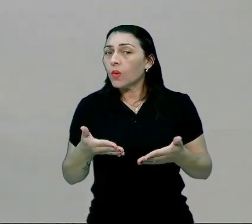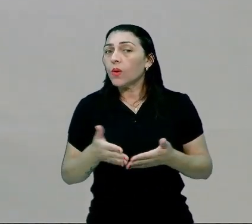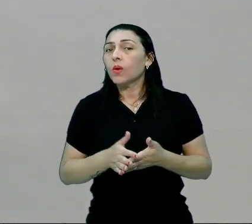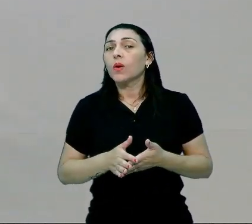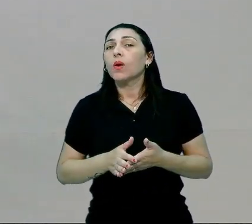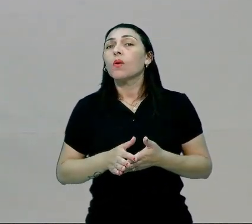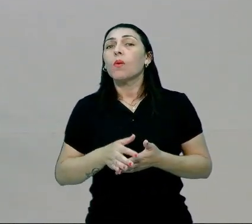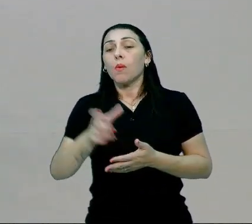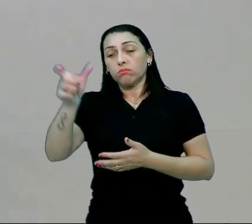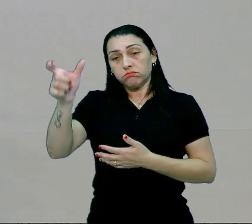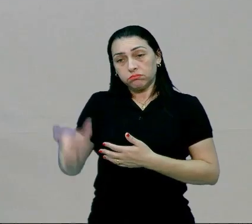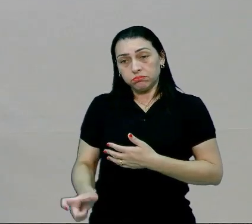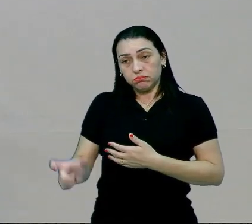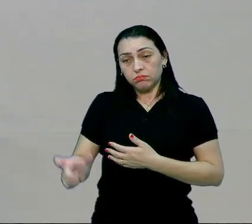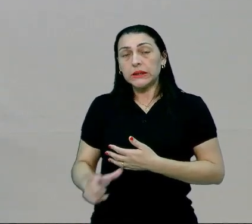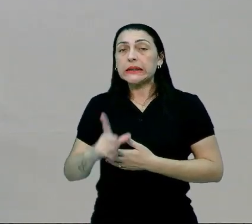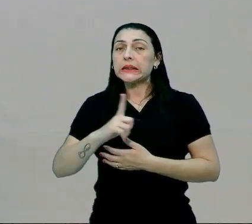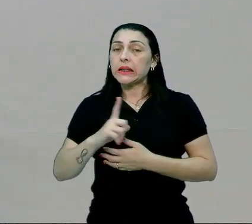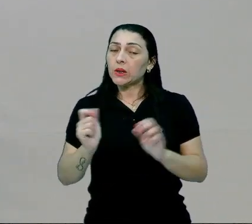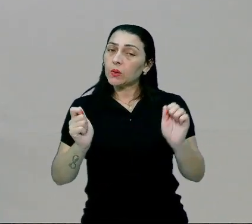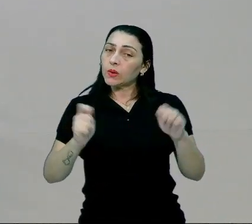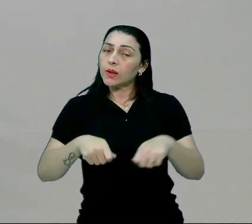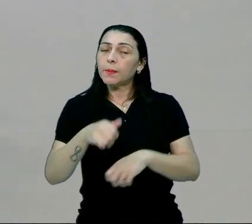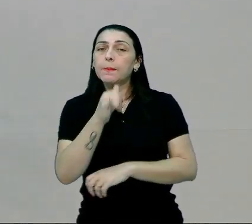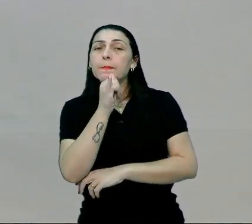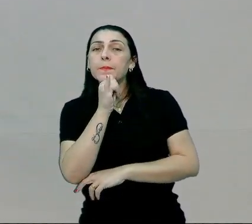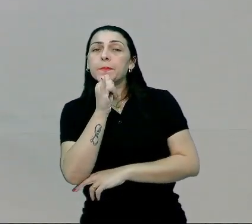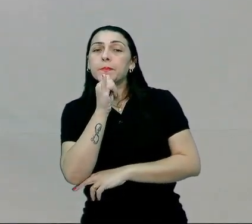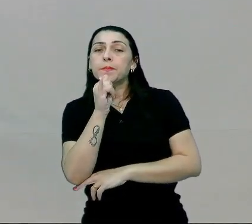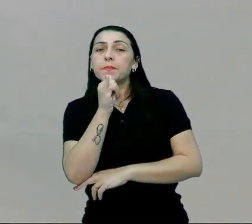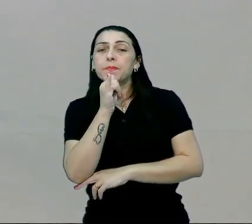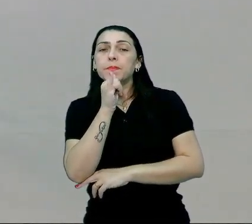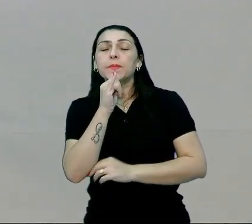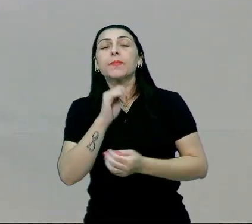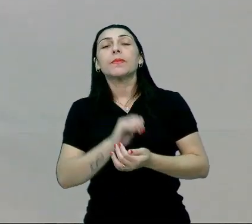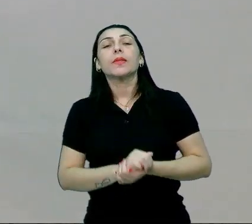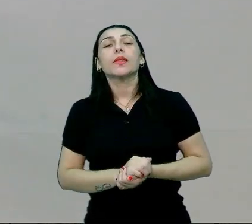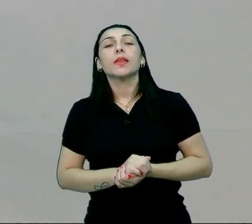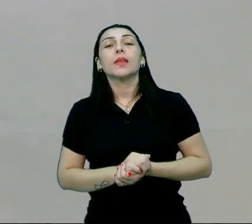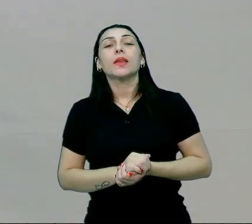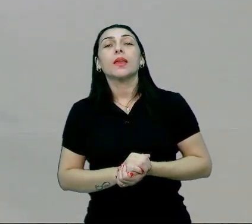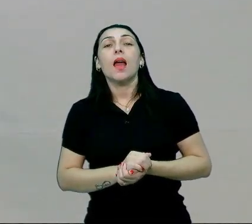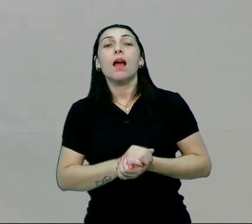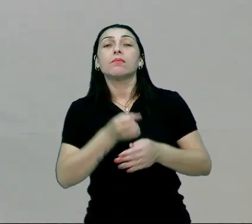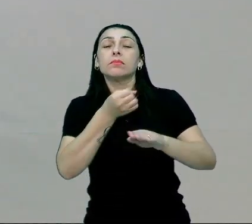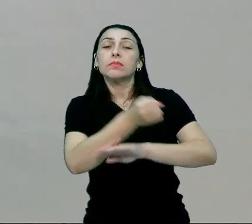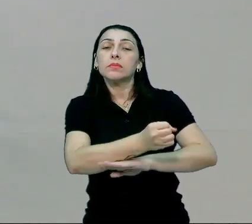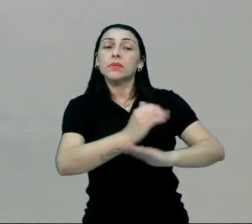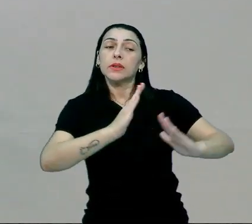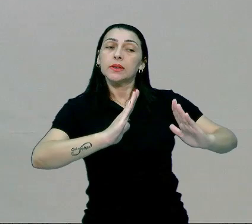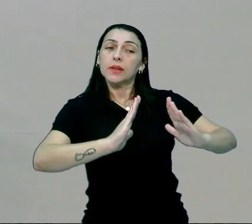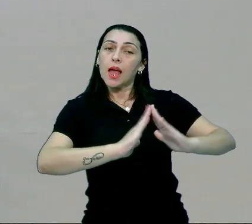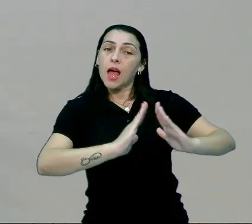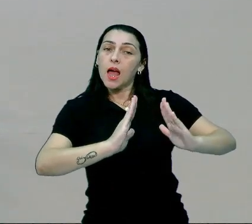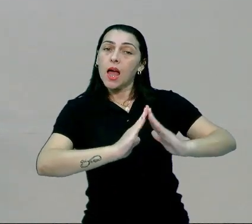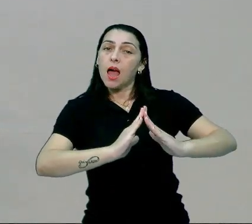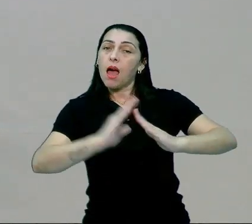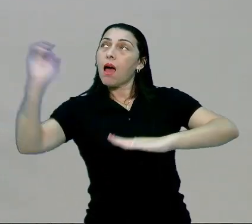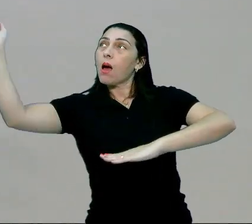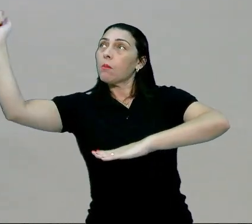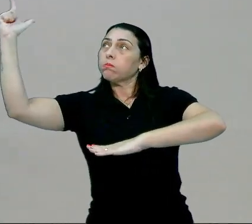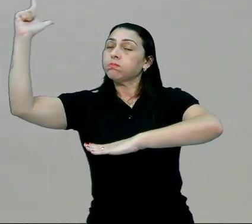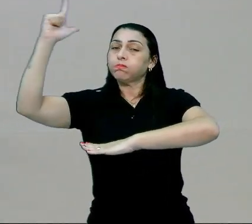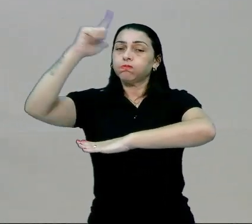um cidadão ele tem condições, por exemplo, de colocar na sua residência placas de